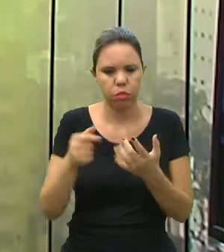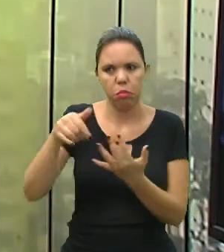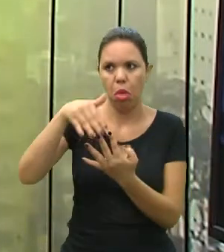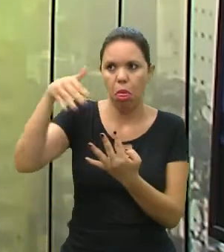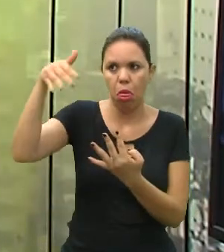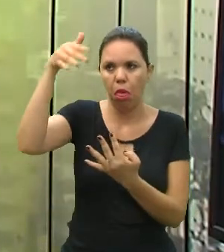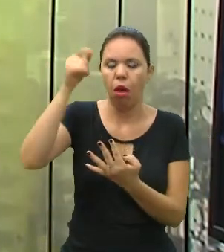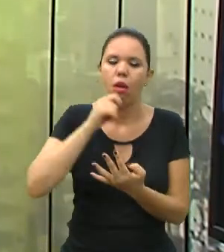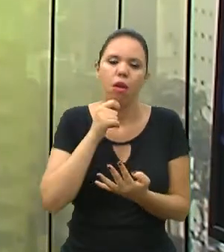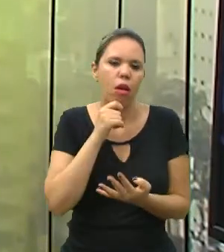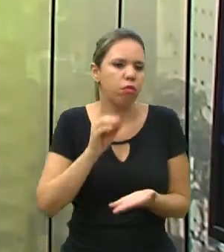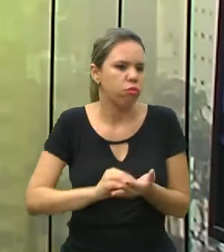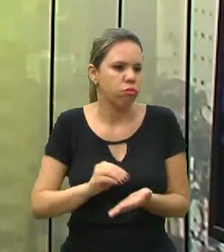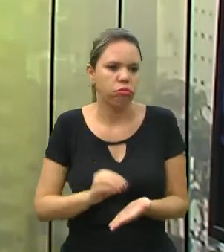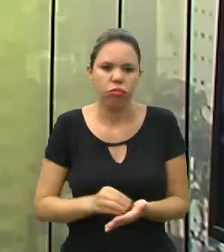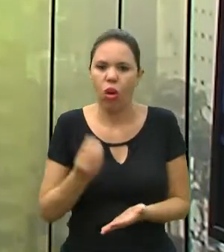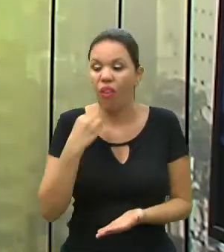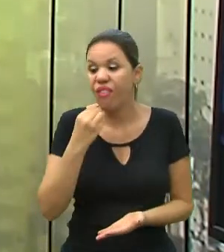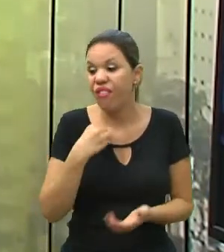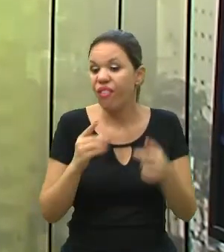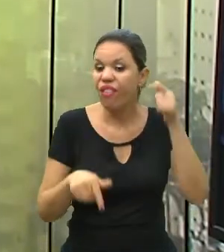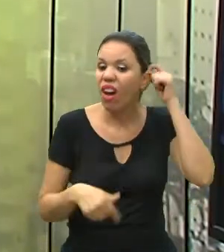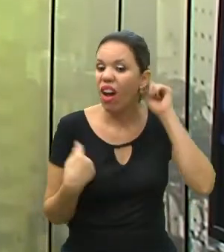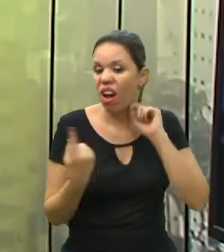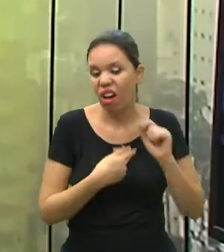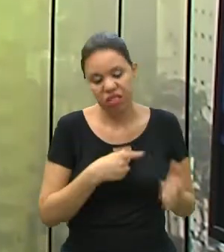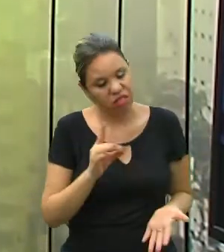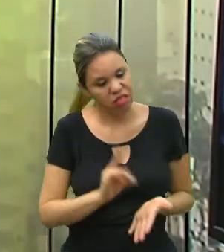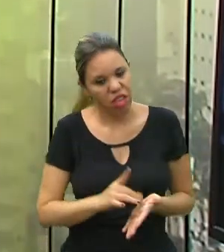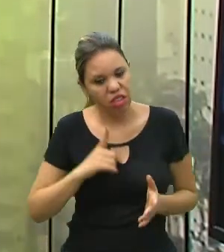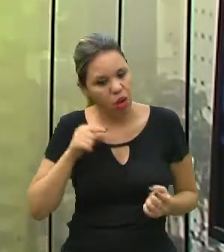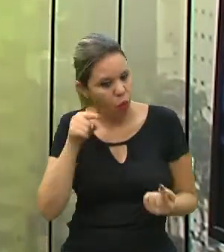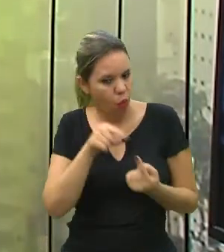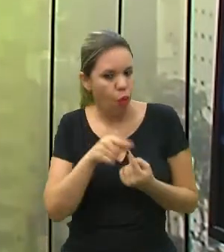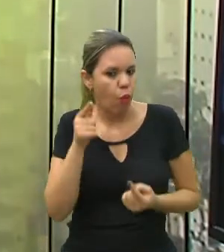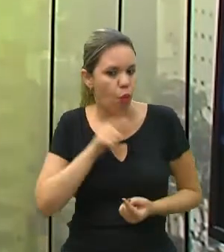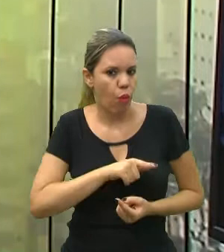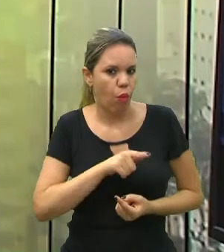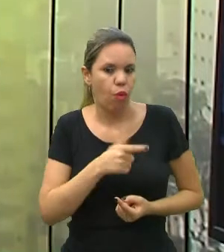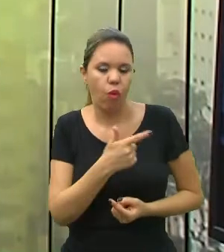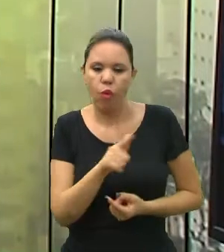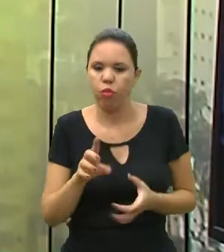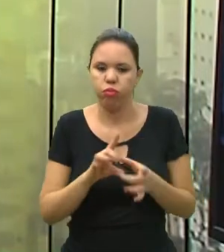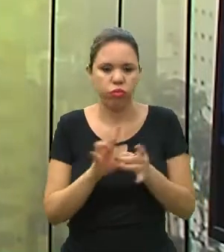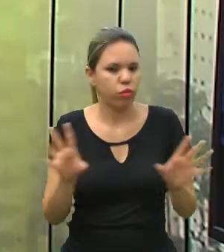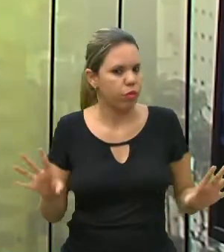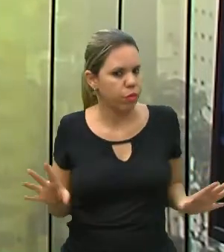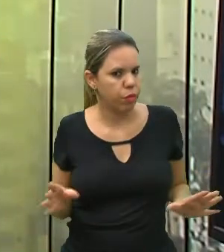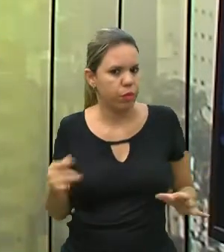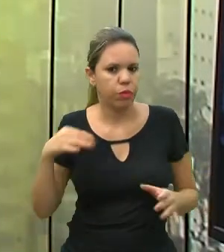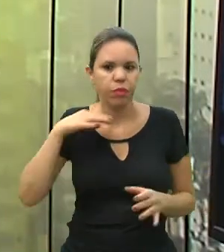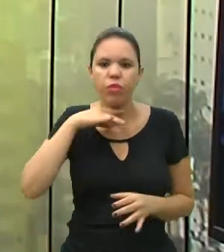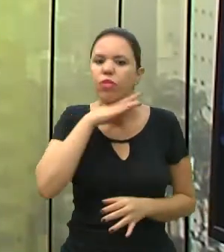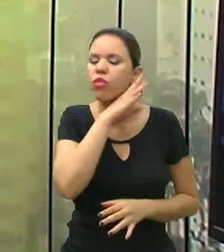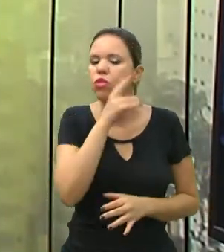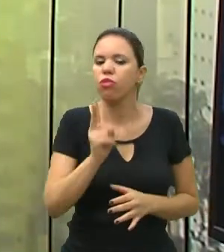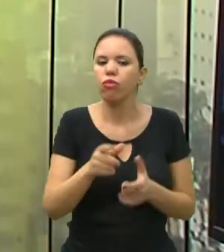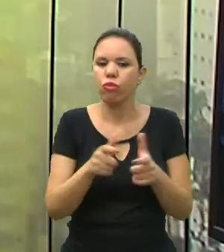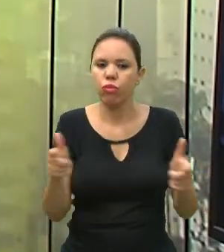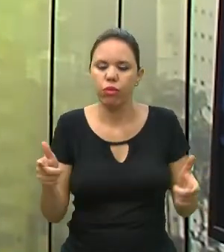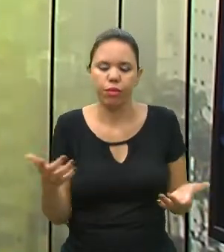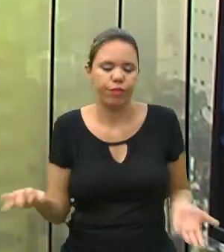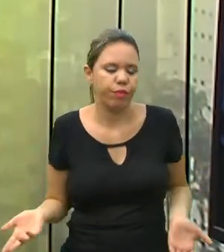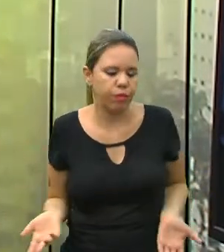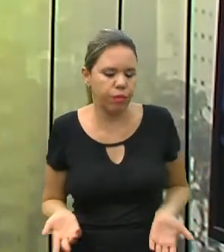redução de emissão de gases não é suficiente para que a gente realmente atinja essa meta de não permitir que o aquecimento global